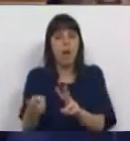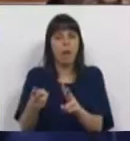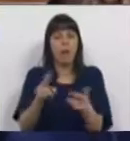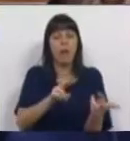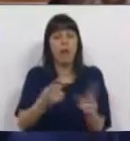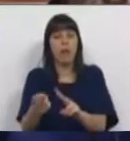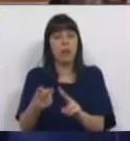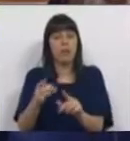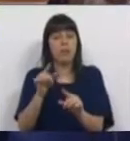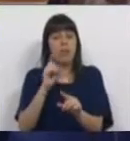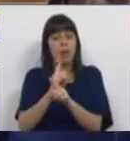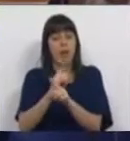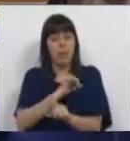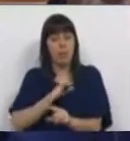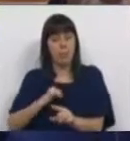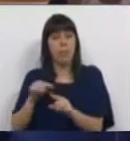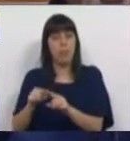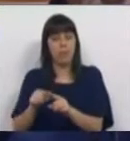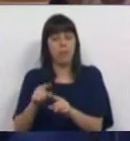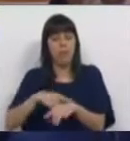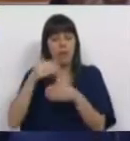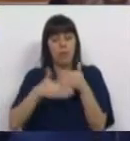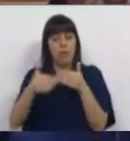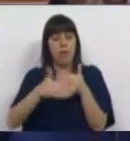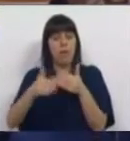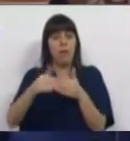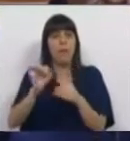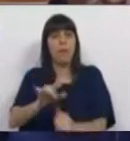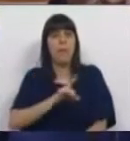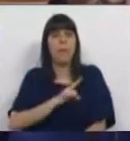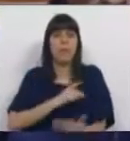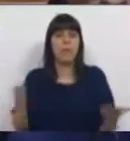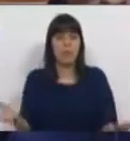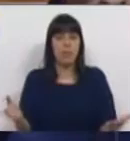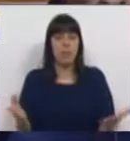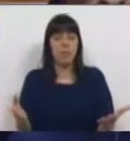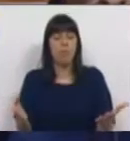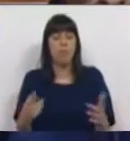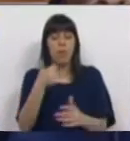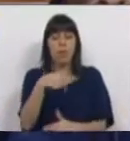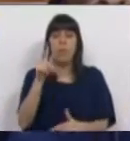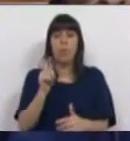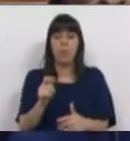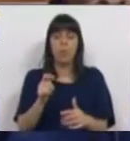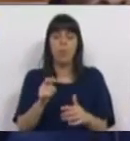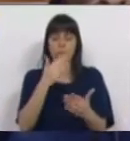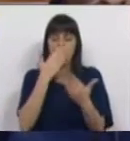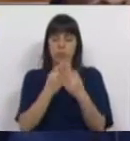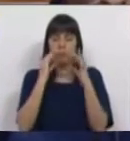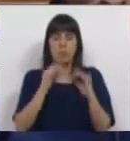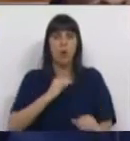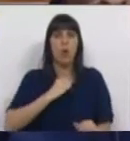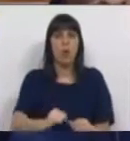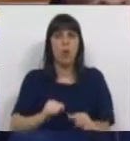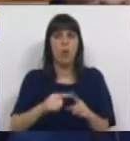à alteração da natureza desta propriedade e, a seu tempo, à sua privatização. O Bloco de Esquerda está frontalmente